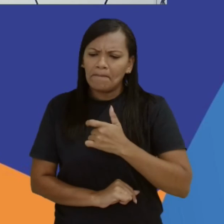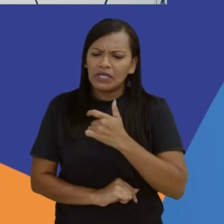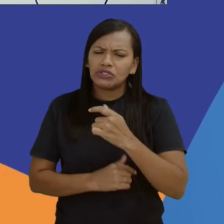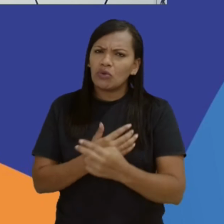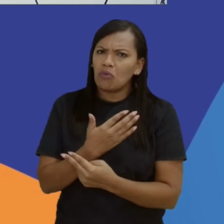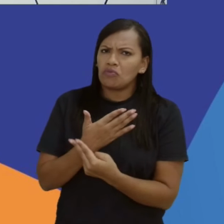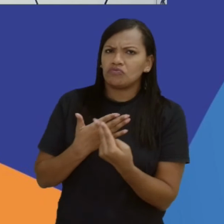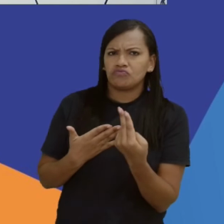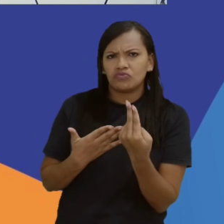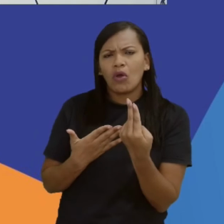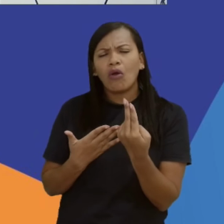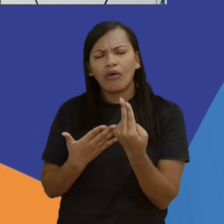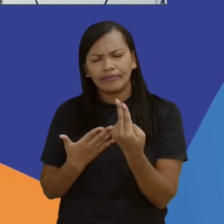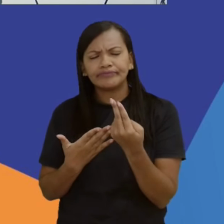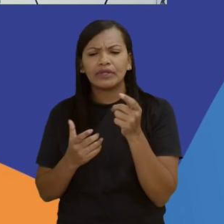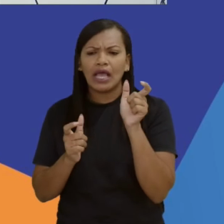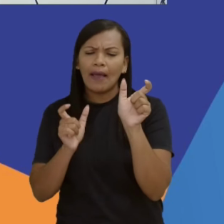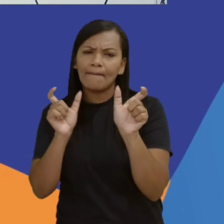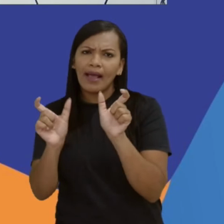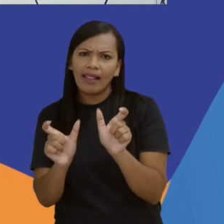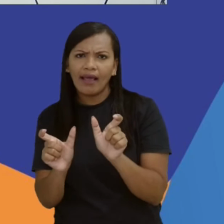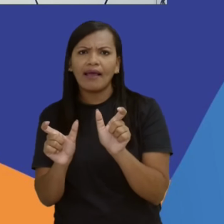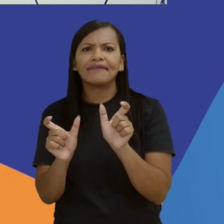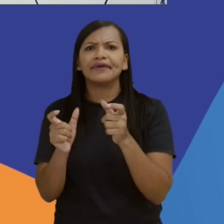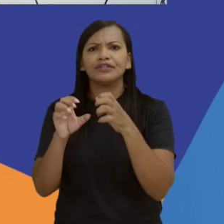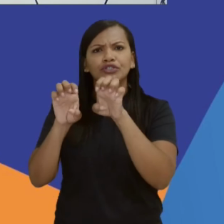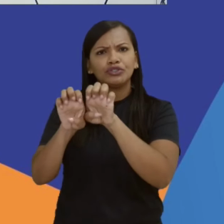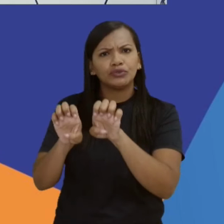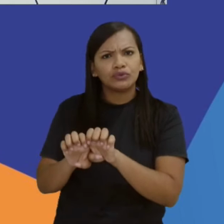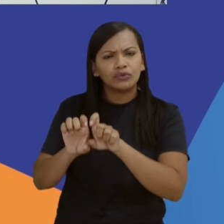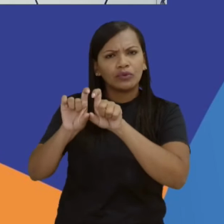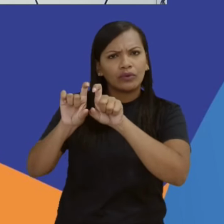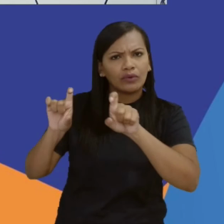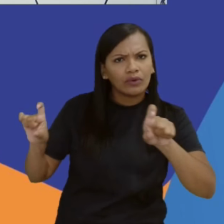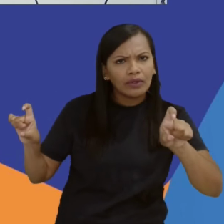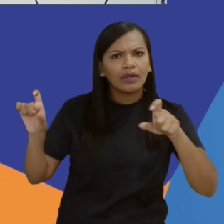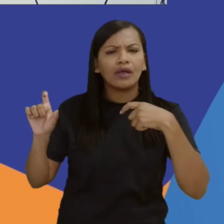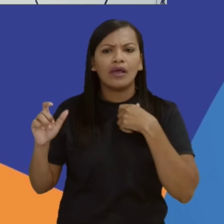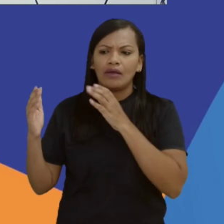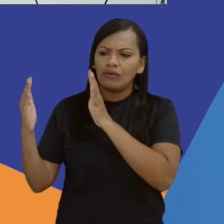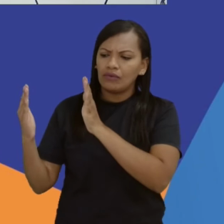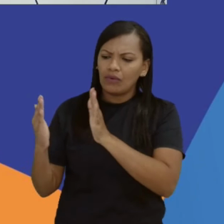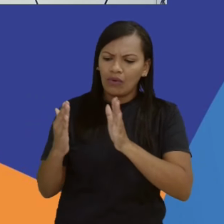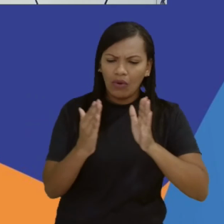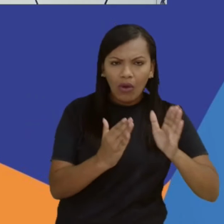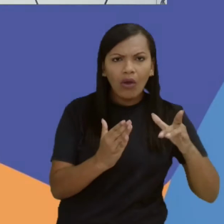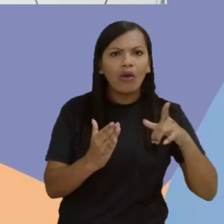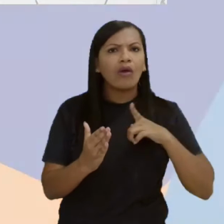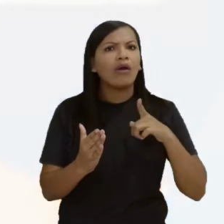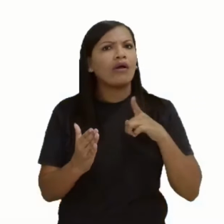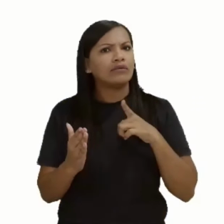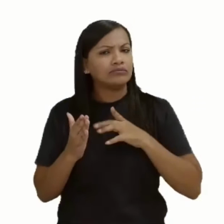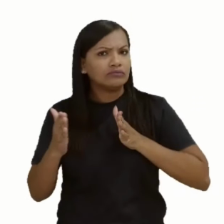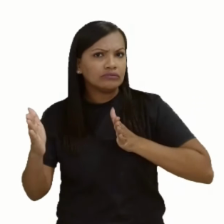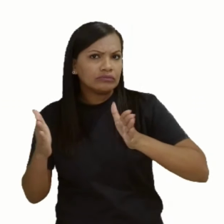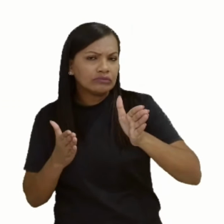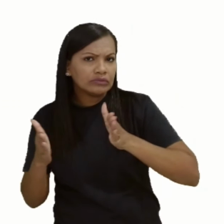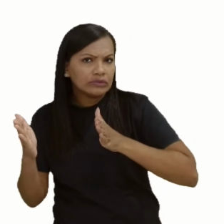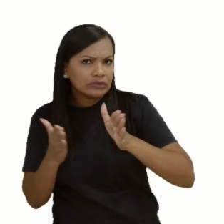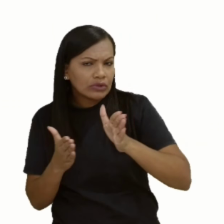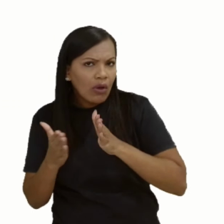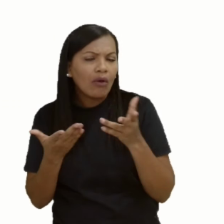das palavras e na estrutura das frases, como ordem, tempo verbal,